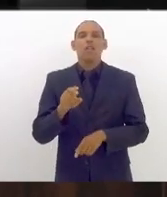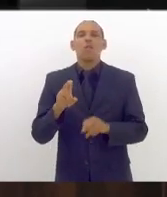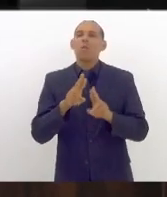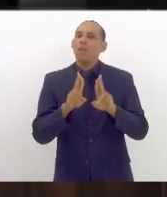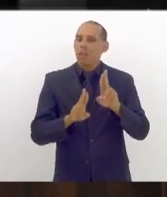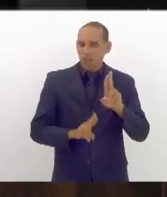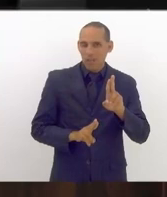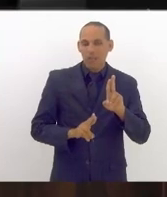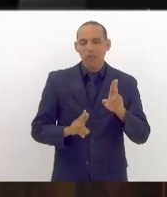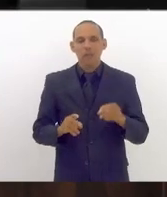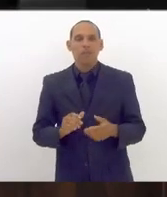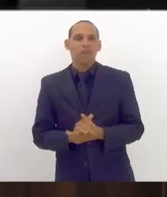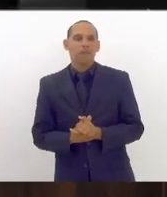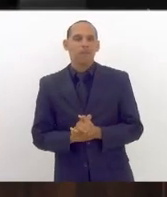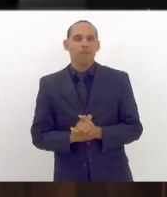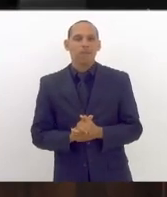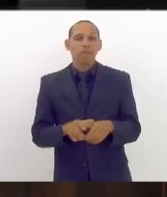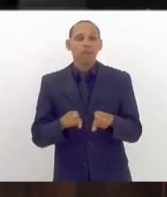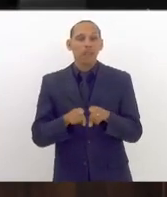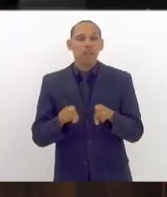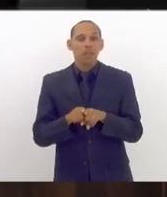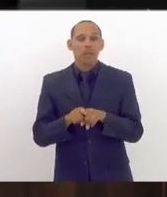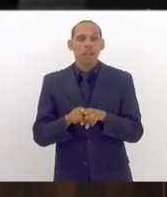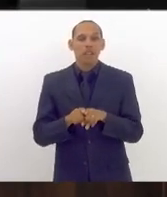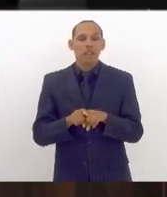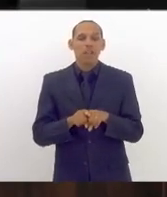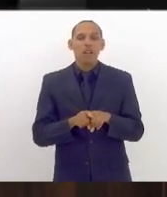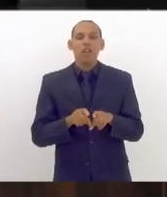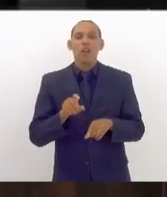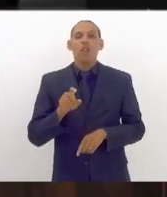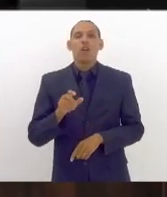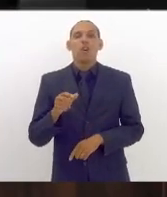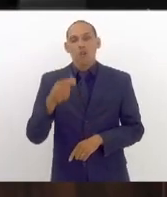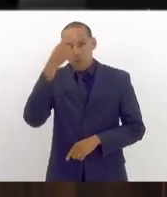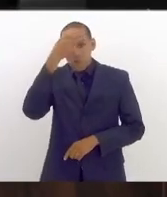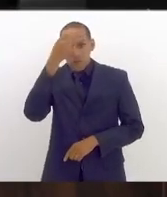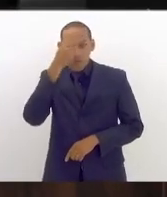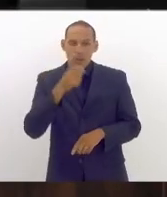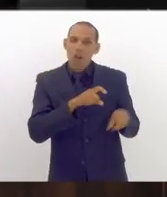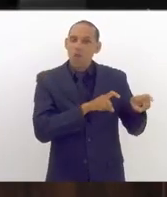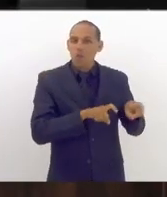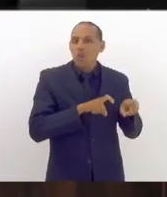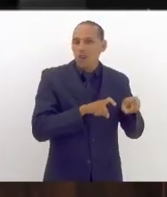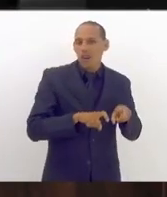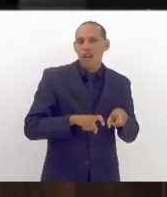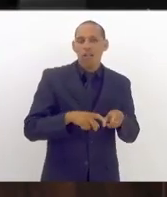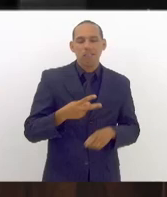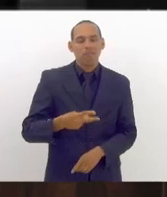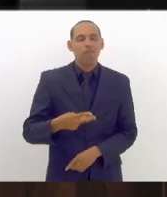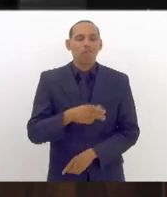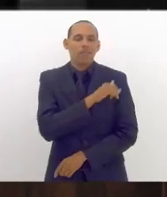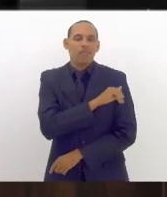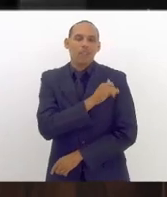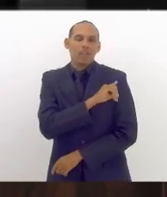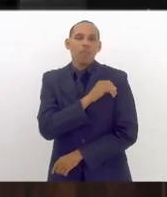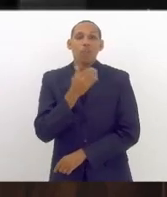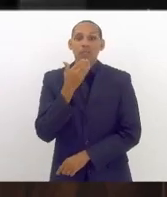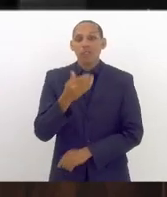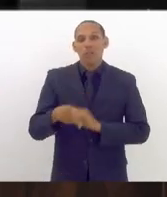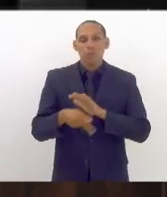Rio de Janeiro UFRJ e Federal Rural do Rio de Janeiro a pedido do Parlamento